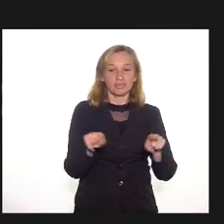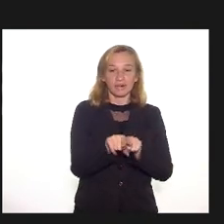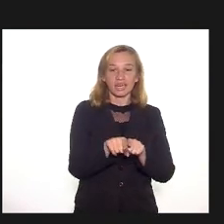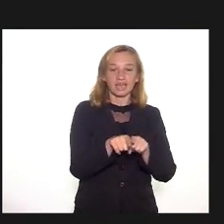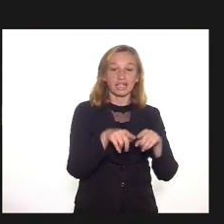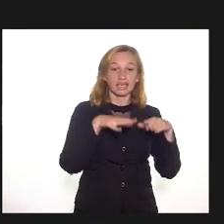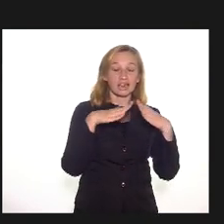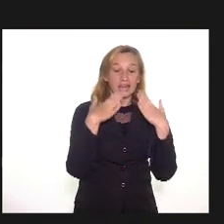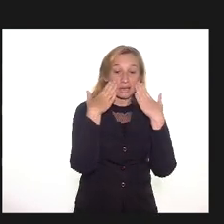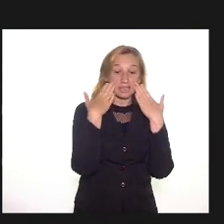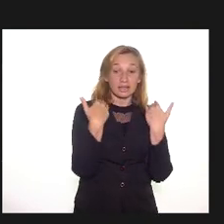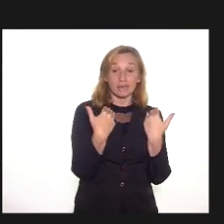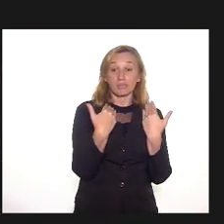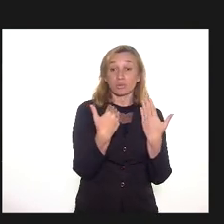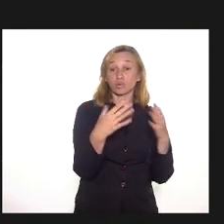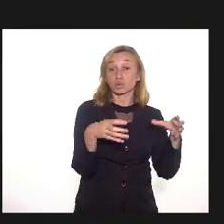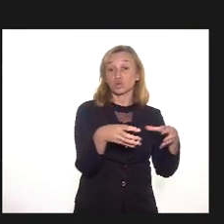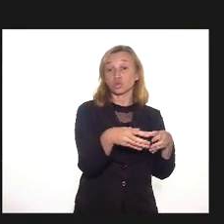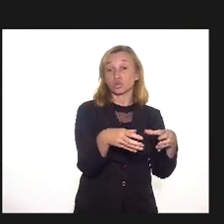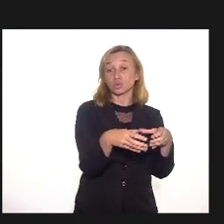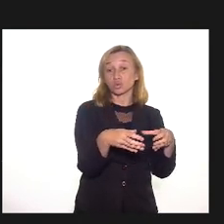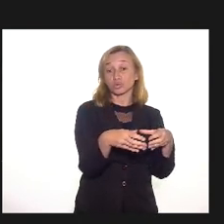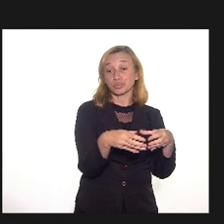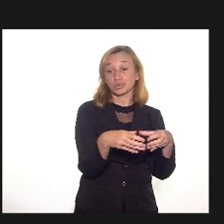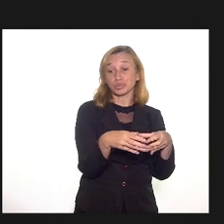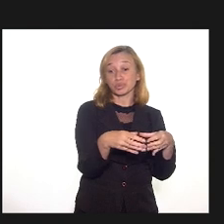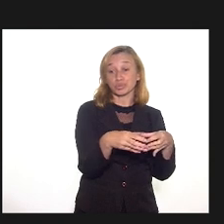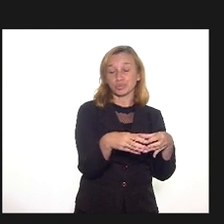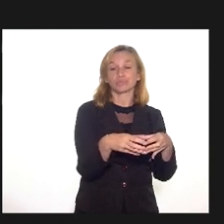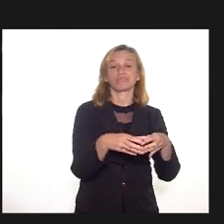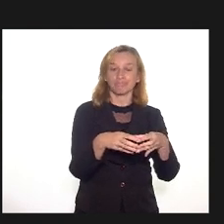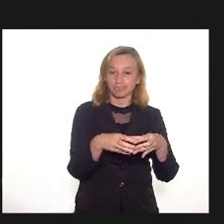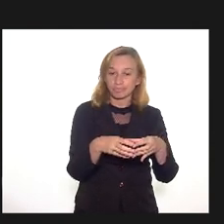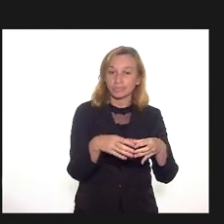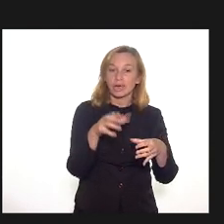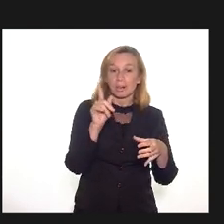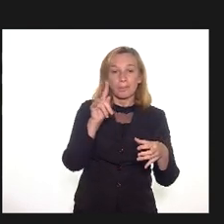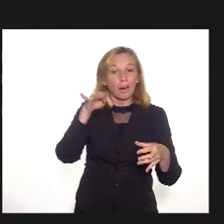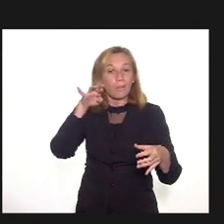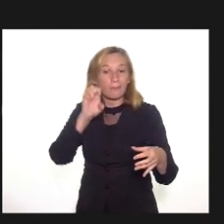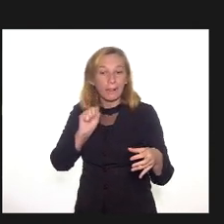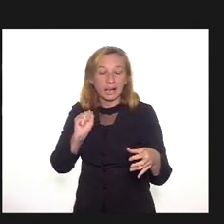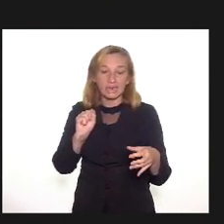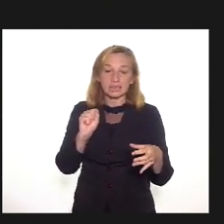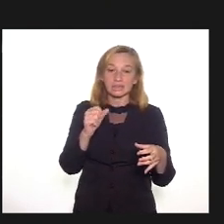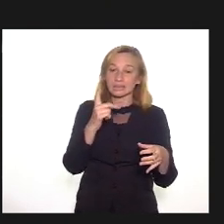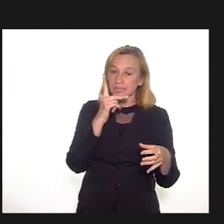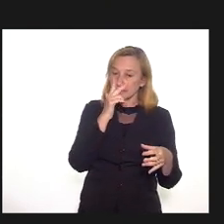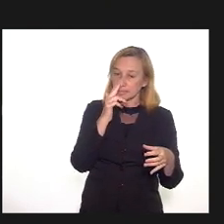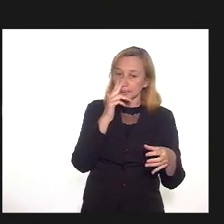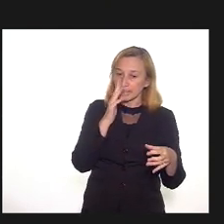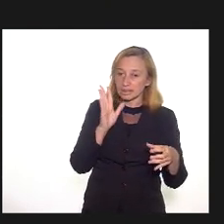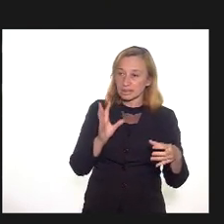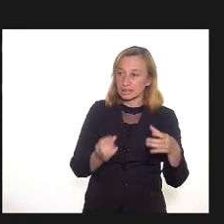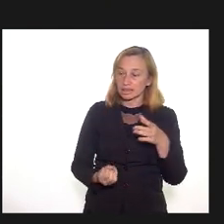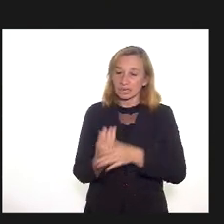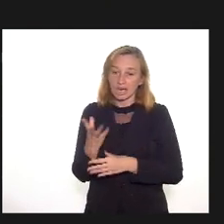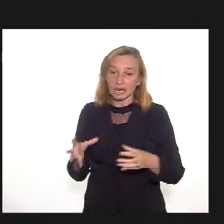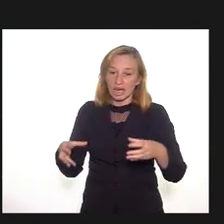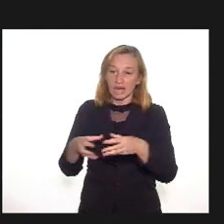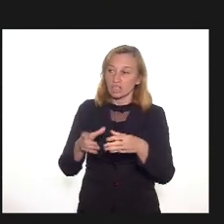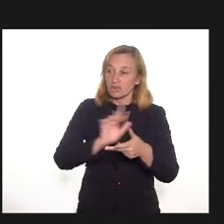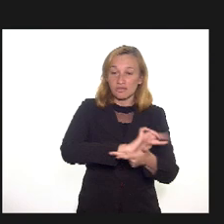coletivo é como o Palmares tivesse sido uma confederação de diversos